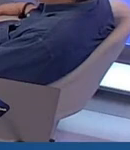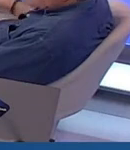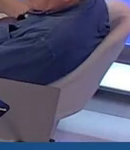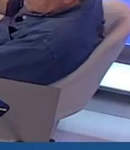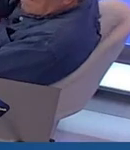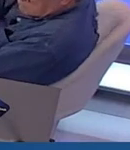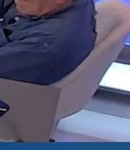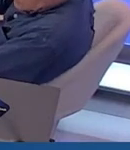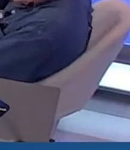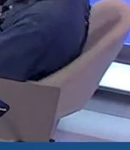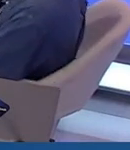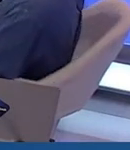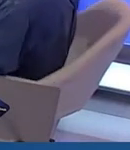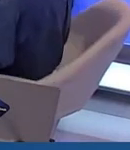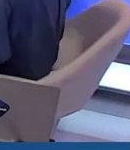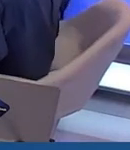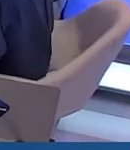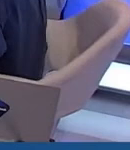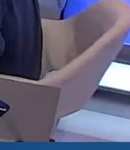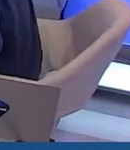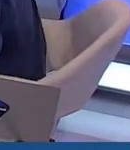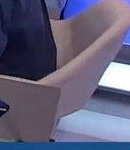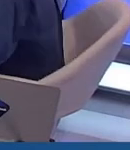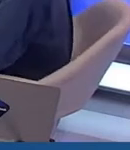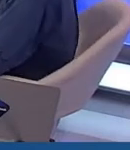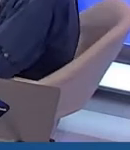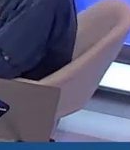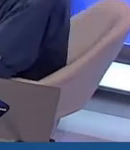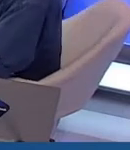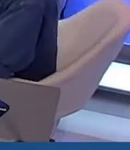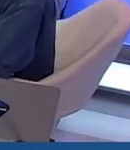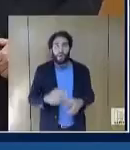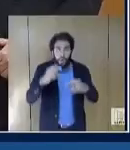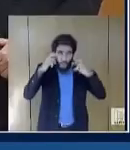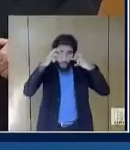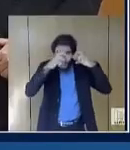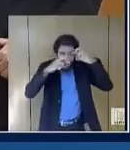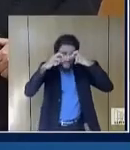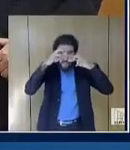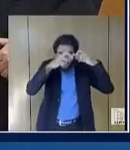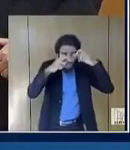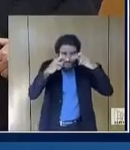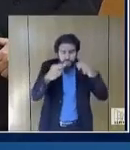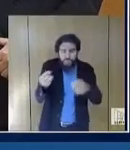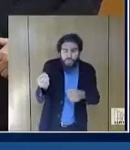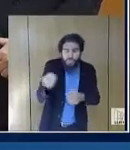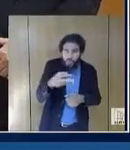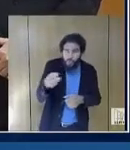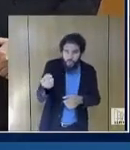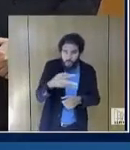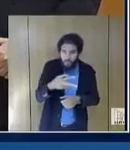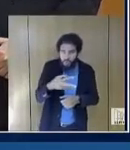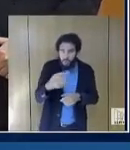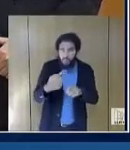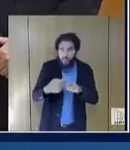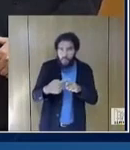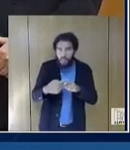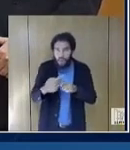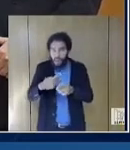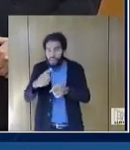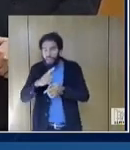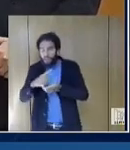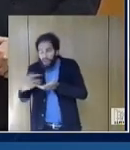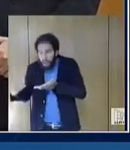tem que destacar é o fato de toda essa operação hoje ter sido consequência de uma delação premiada. Foi